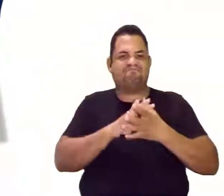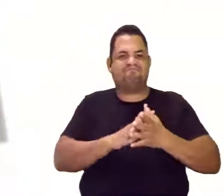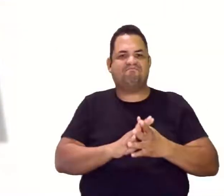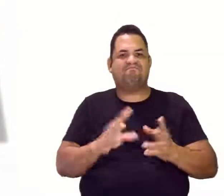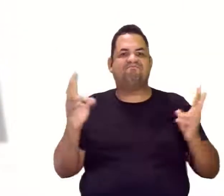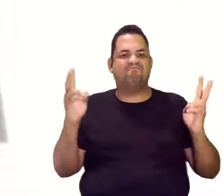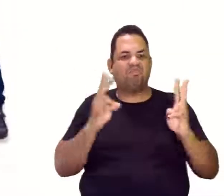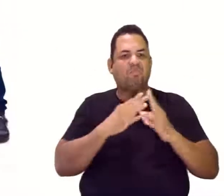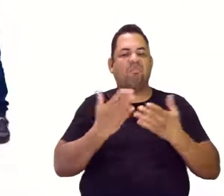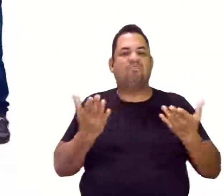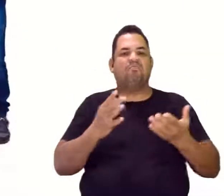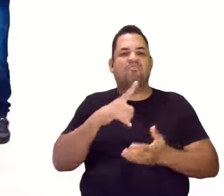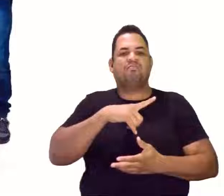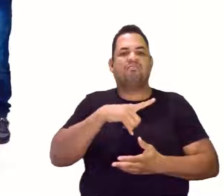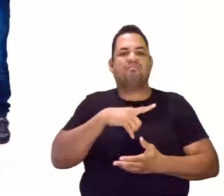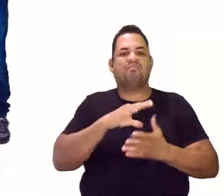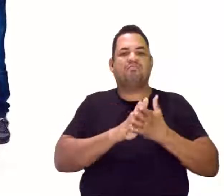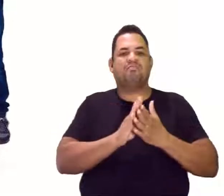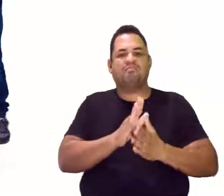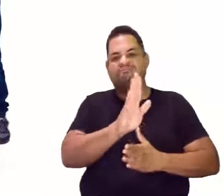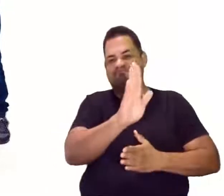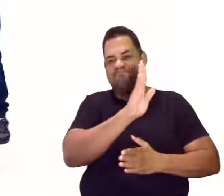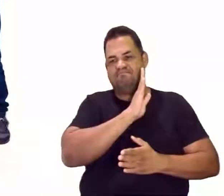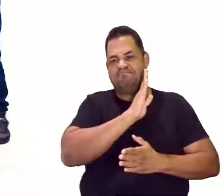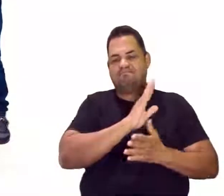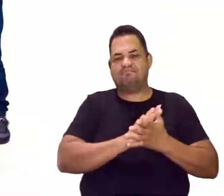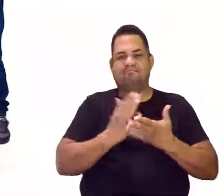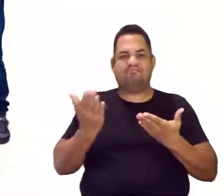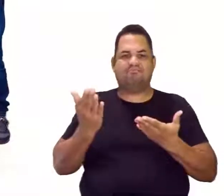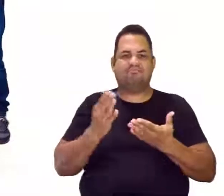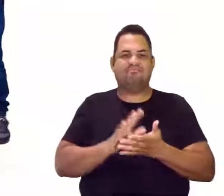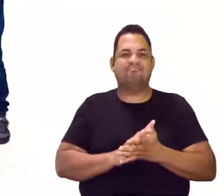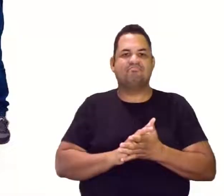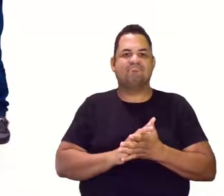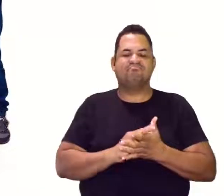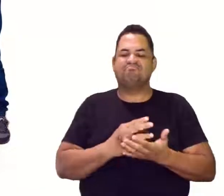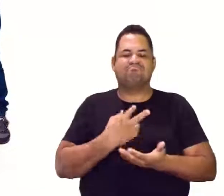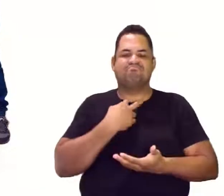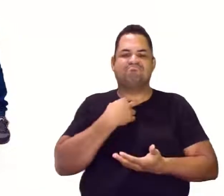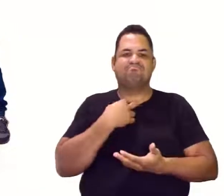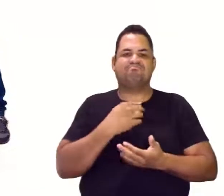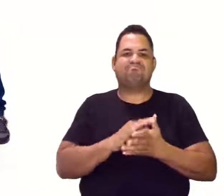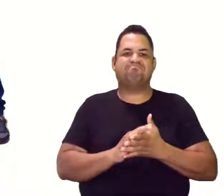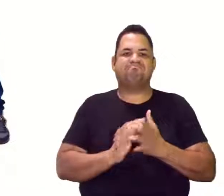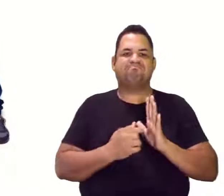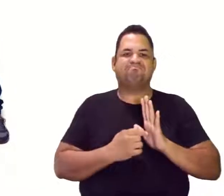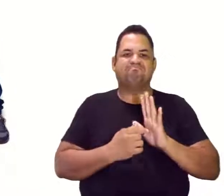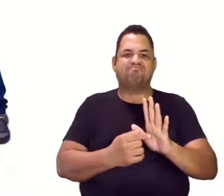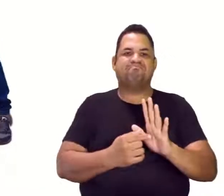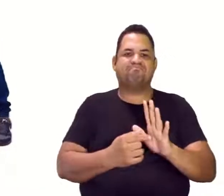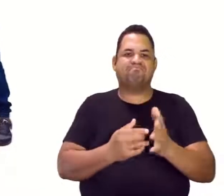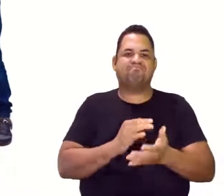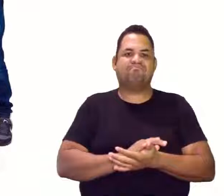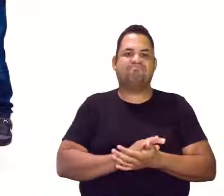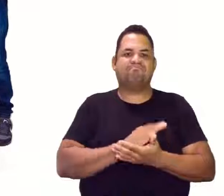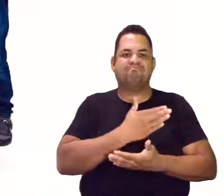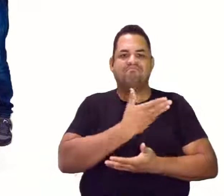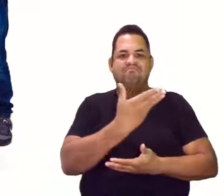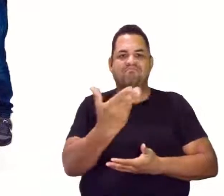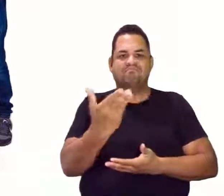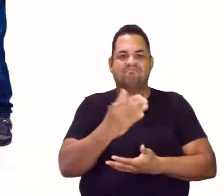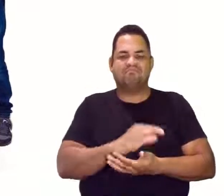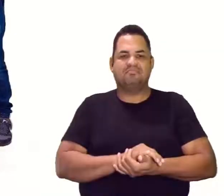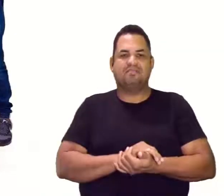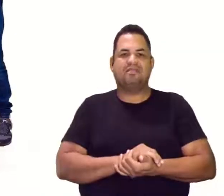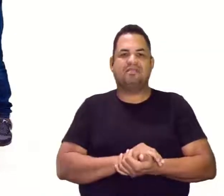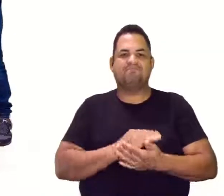ventilada. E claro, né, porque a fachada da escola, a professora disse que não era possível de mostrar por conta que esse pavilhão da mediação é ao